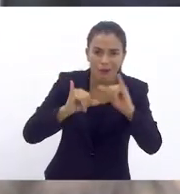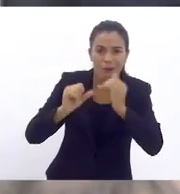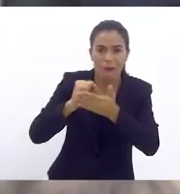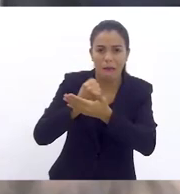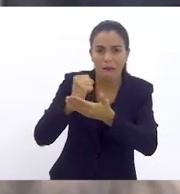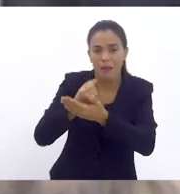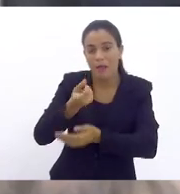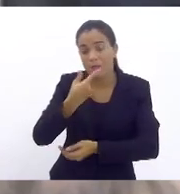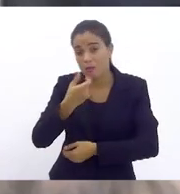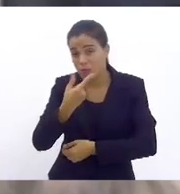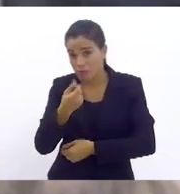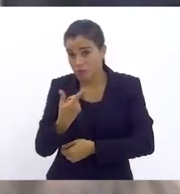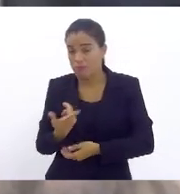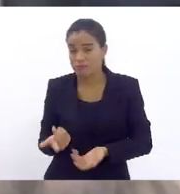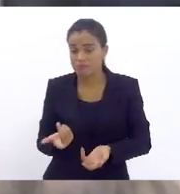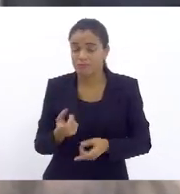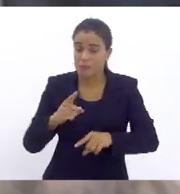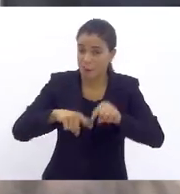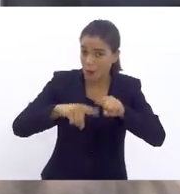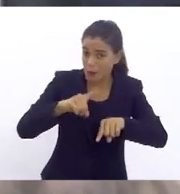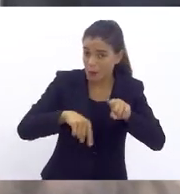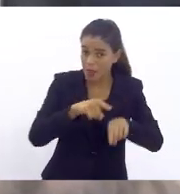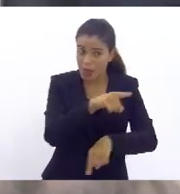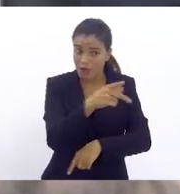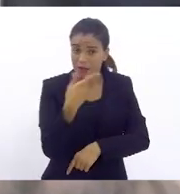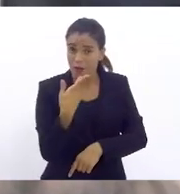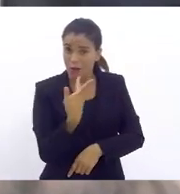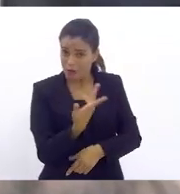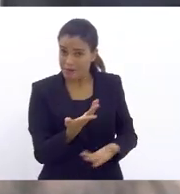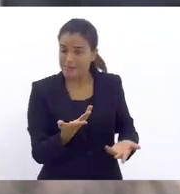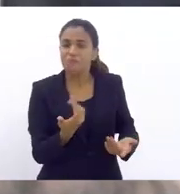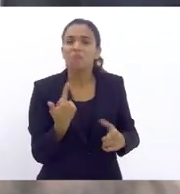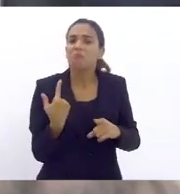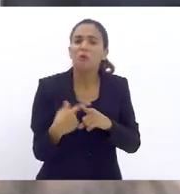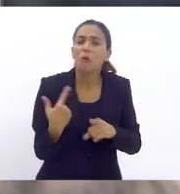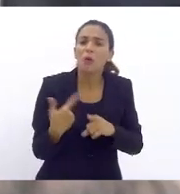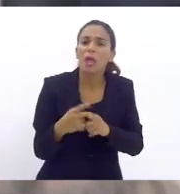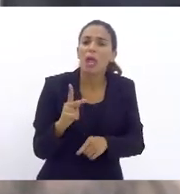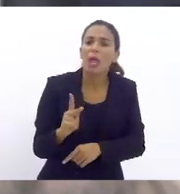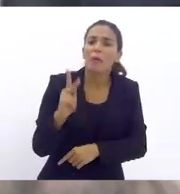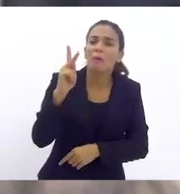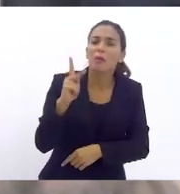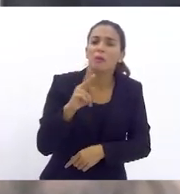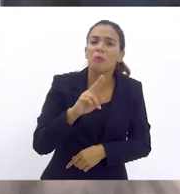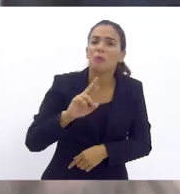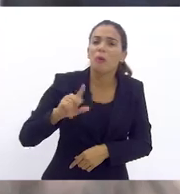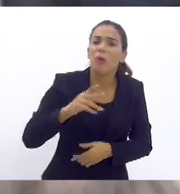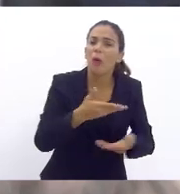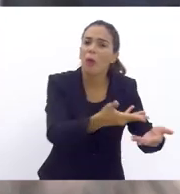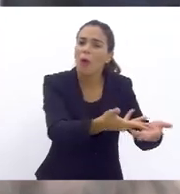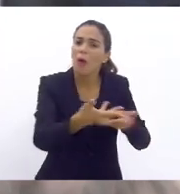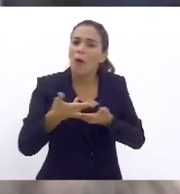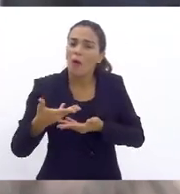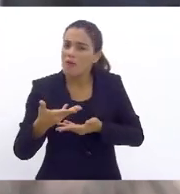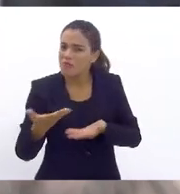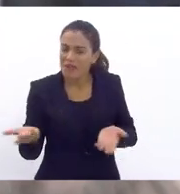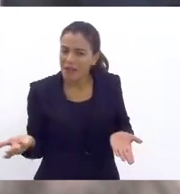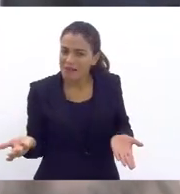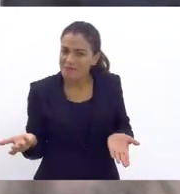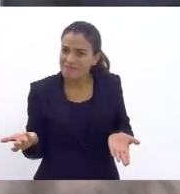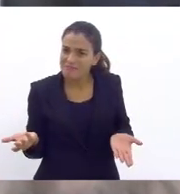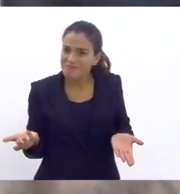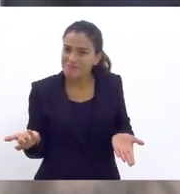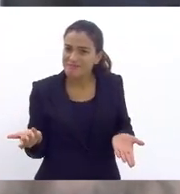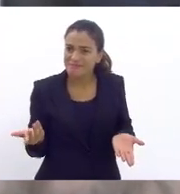de síntese então ele até levantou a questão aqui porque que a Petrobras foi convidada para compor o novo G6